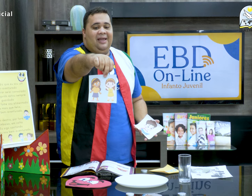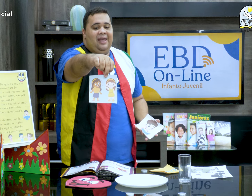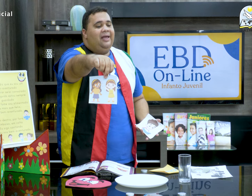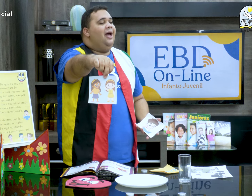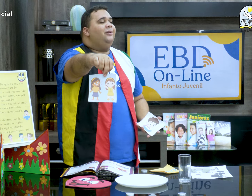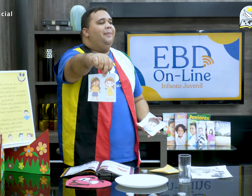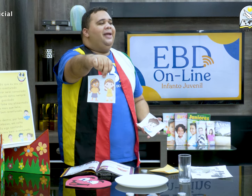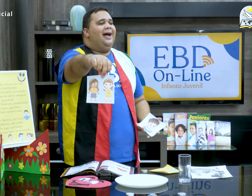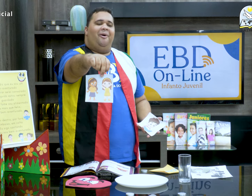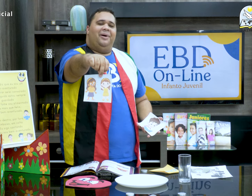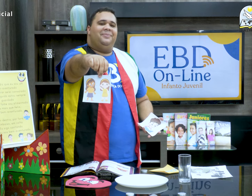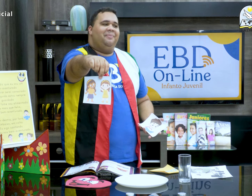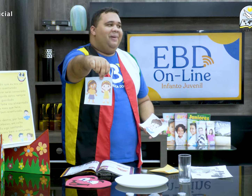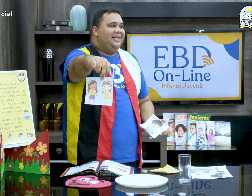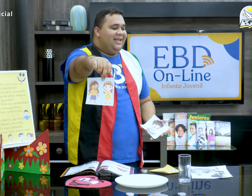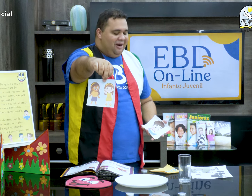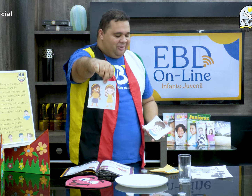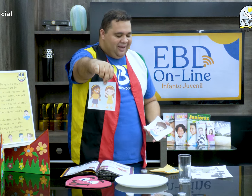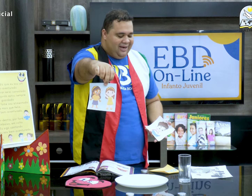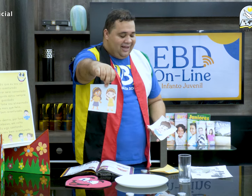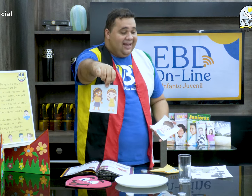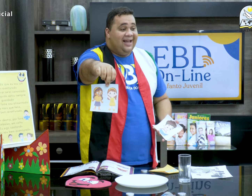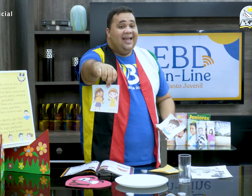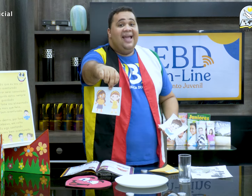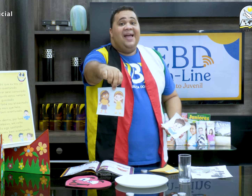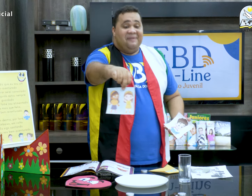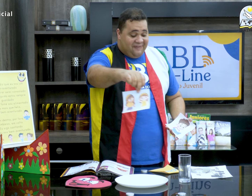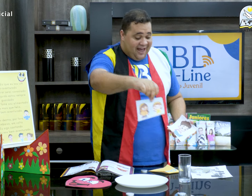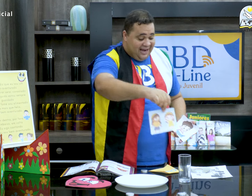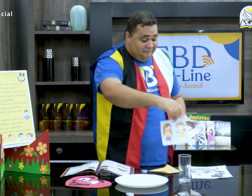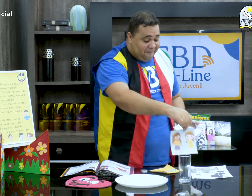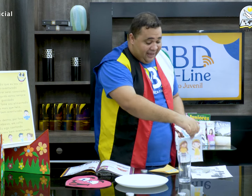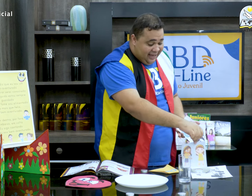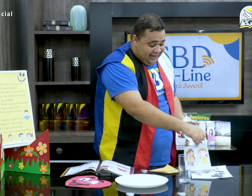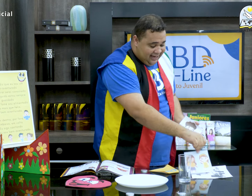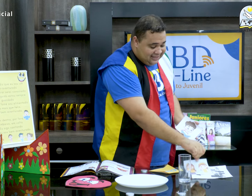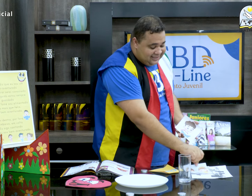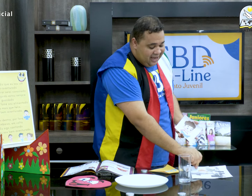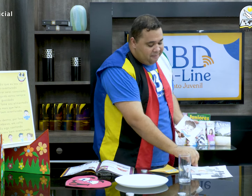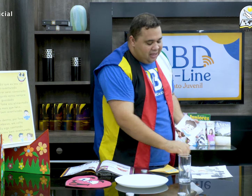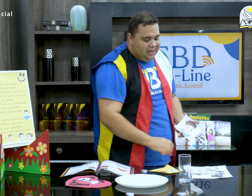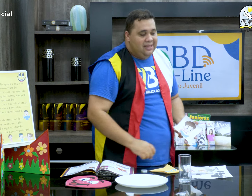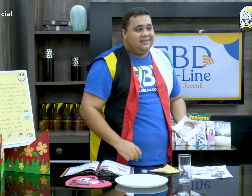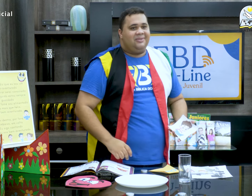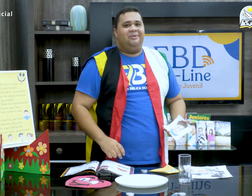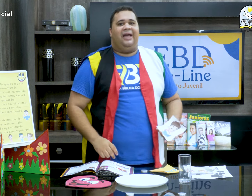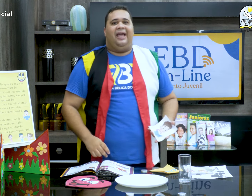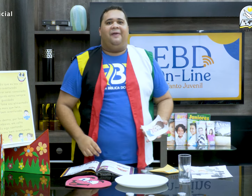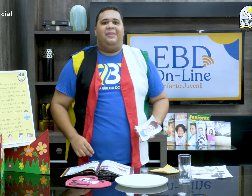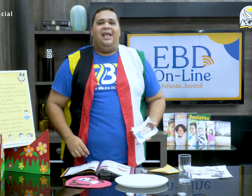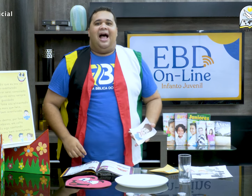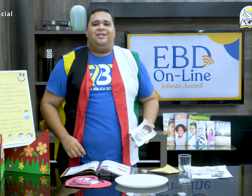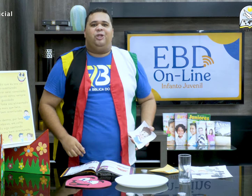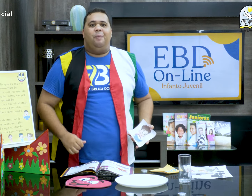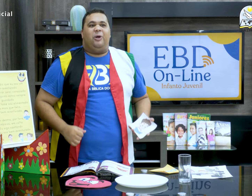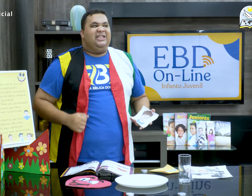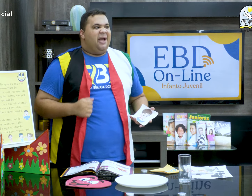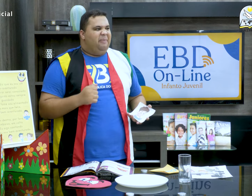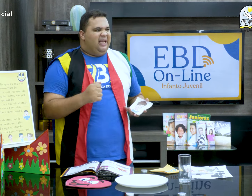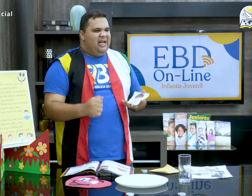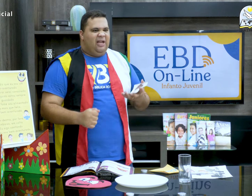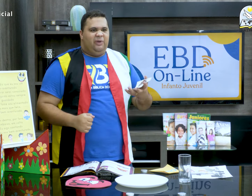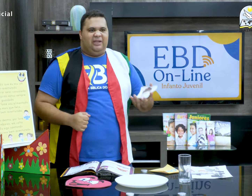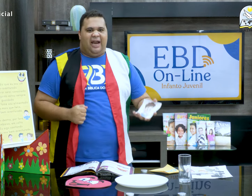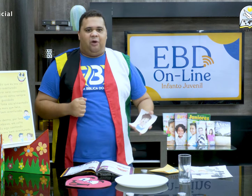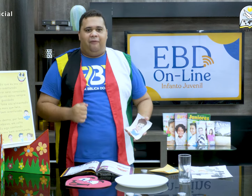outra e a outra bem calma bem tranquila Vale a Pena Ser Manso né a gente não pode